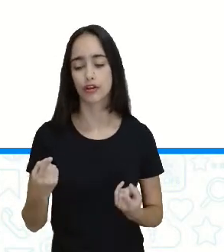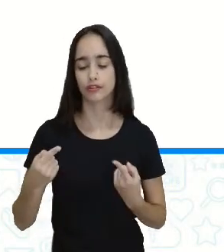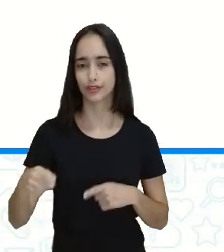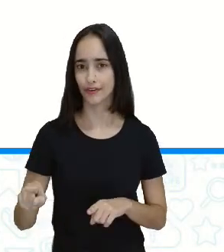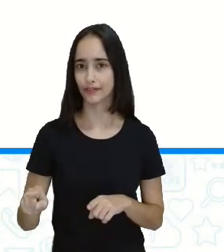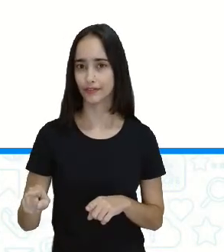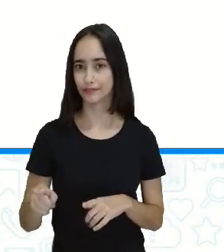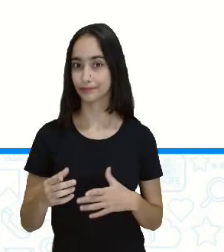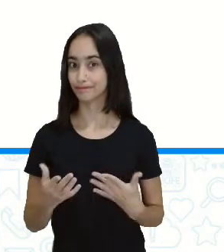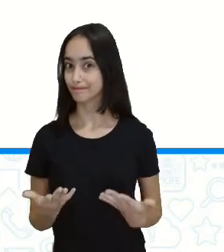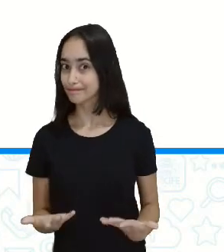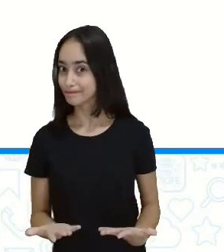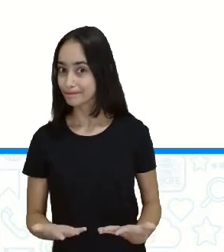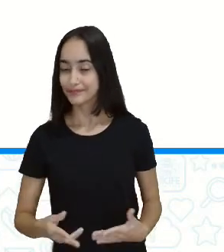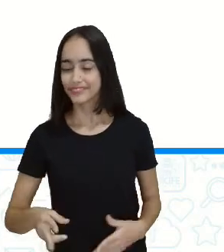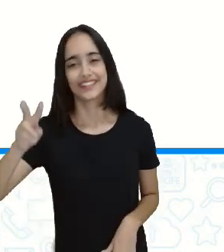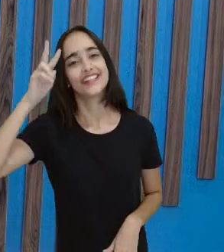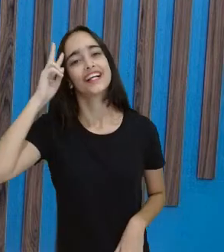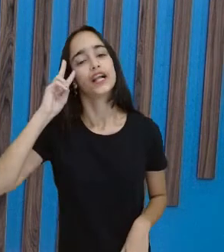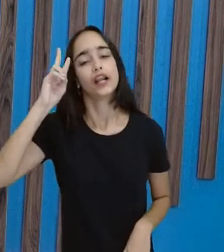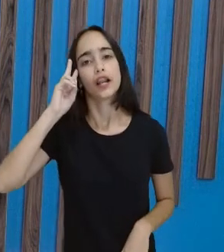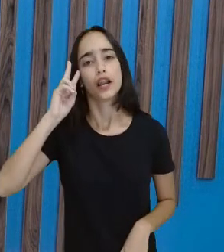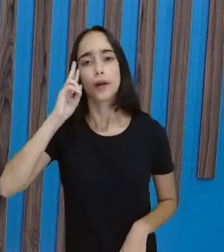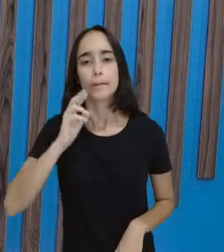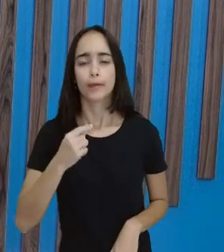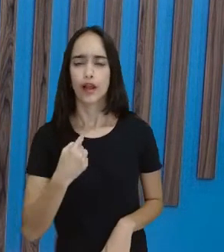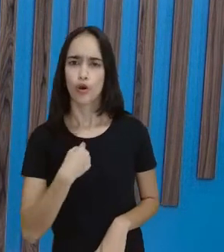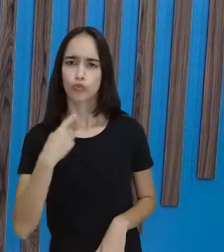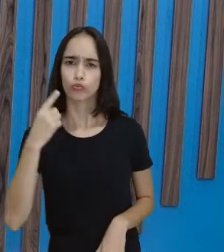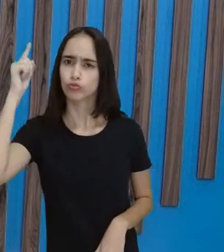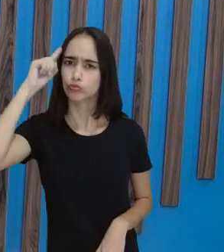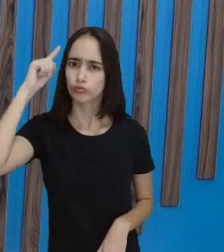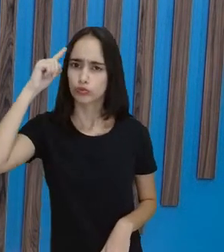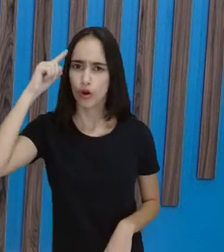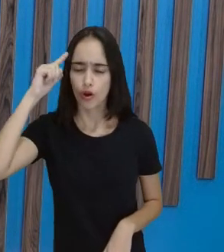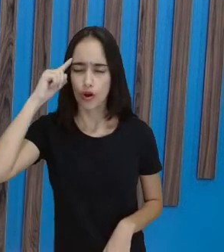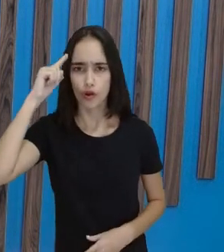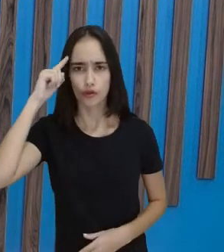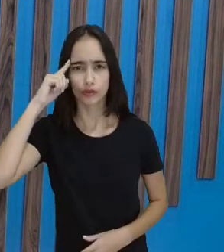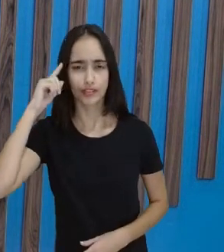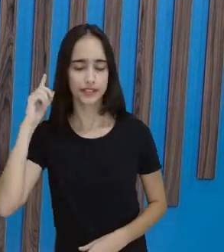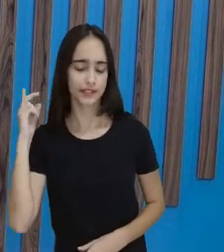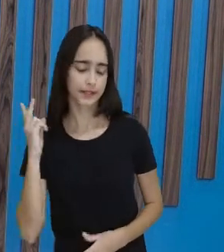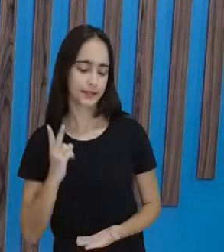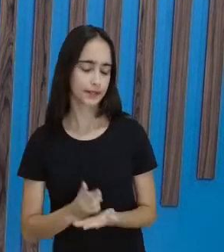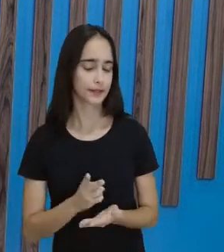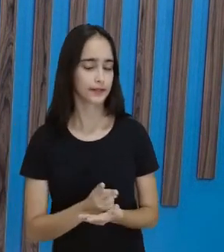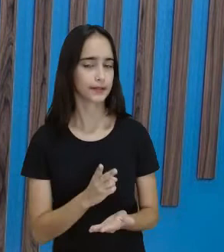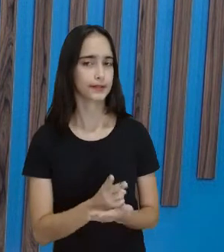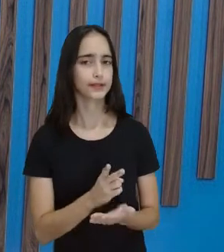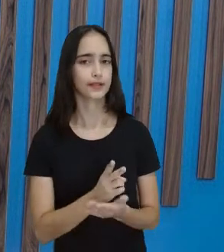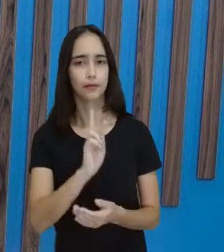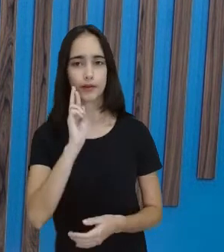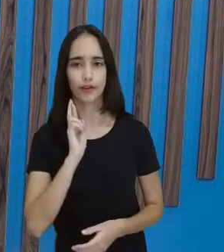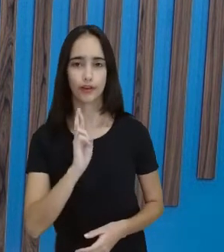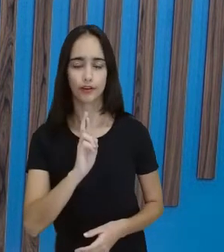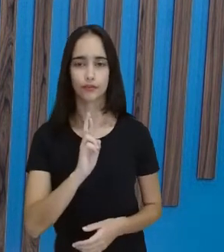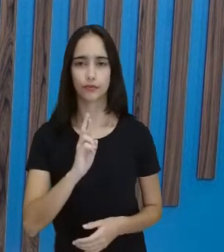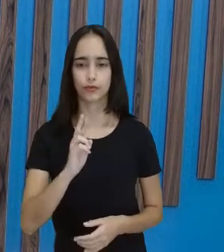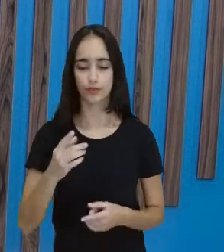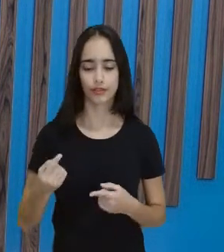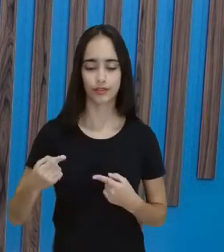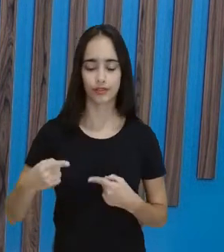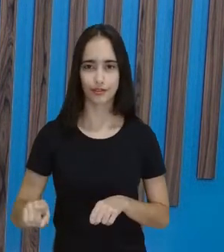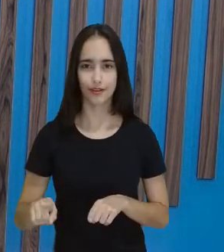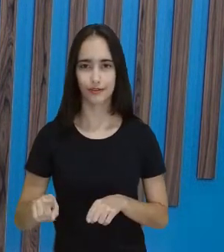deixei? Lembra, né, que agora todos os dias eu começo resgatando sempre o desafio que eu deixo na aula anterior. Será que